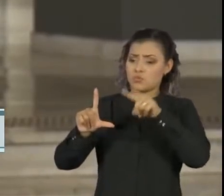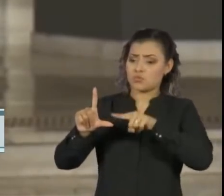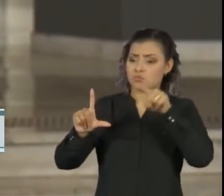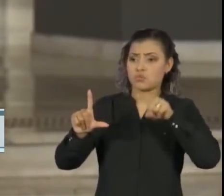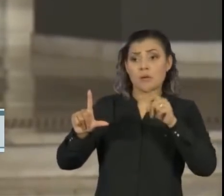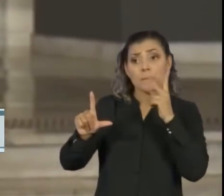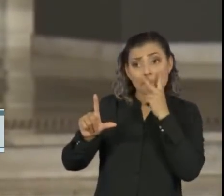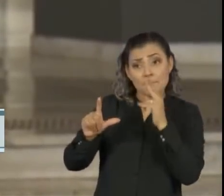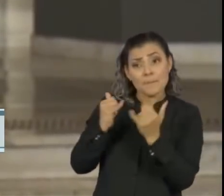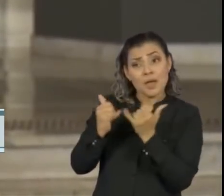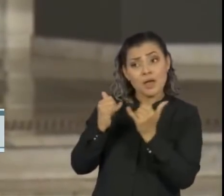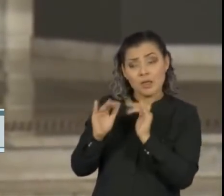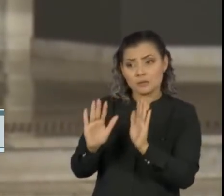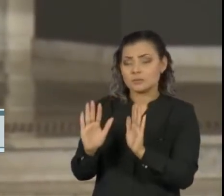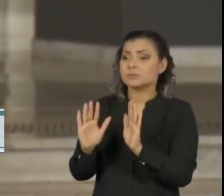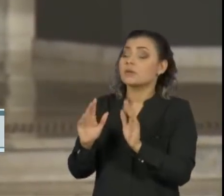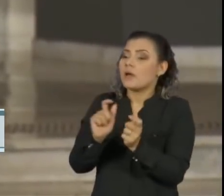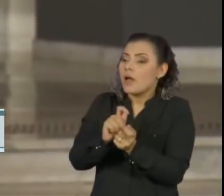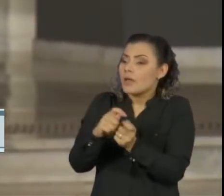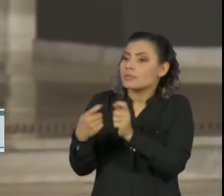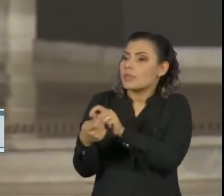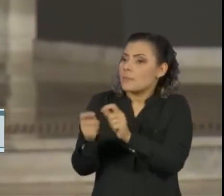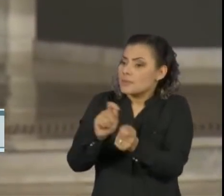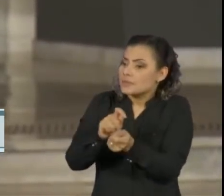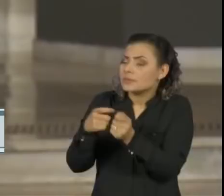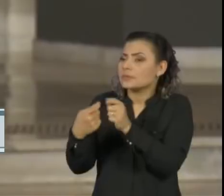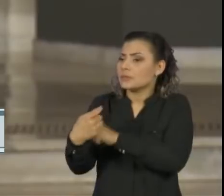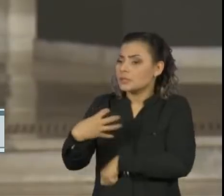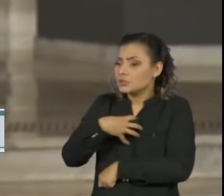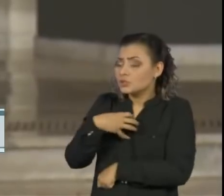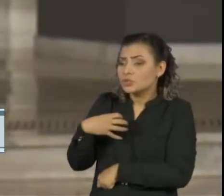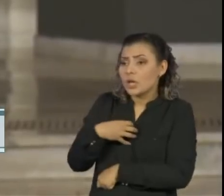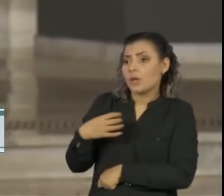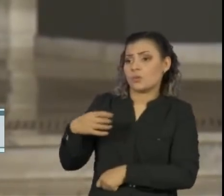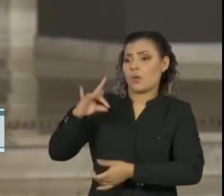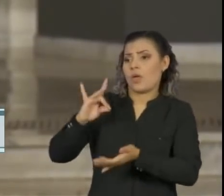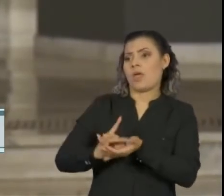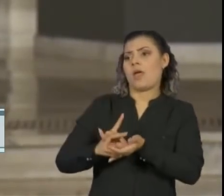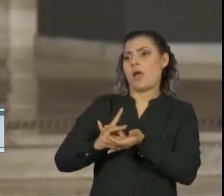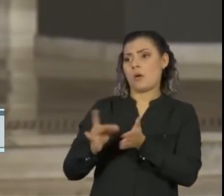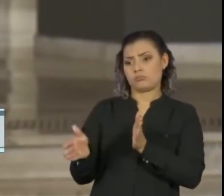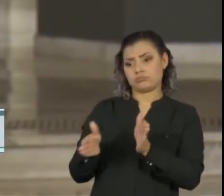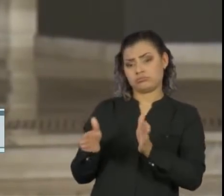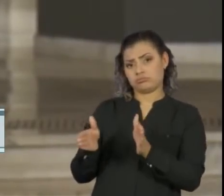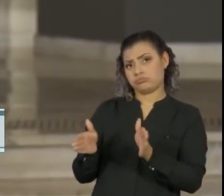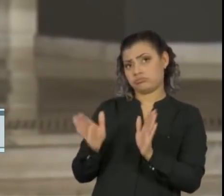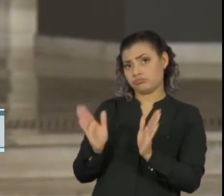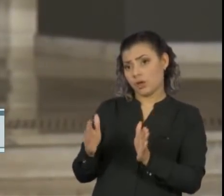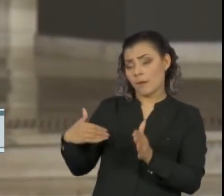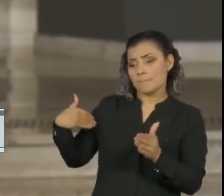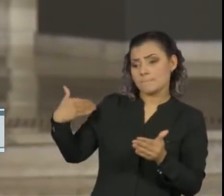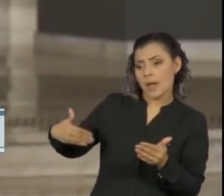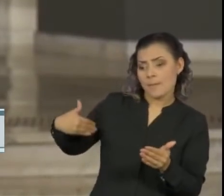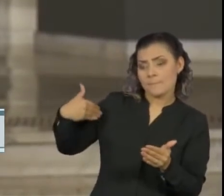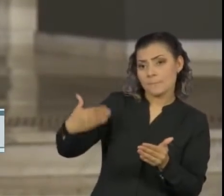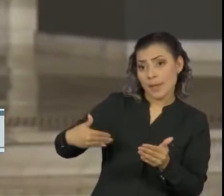vai sendo ajustado proporcionalmente à realidade que for acontecendo nesses